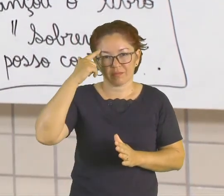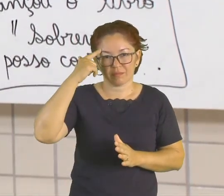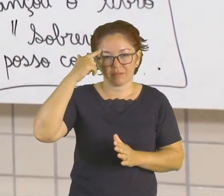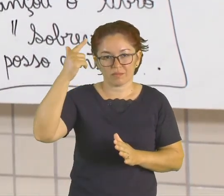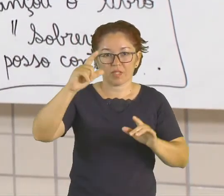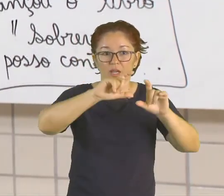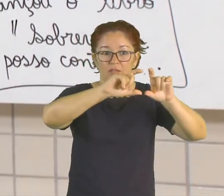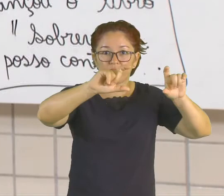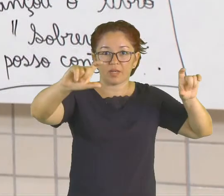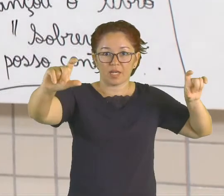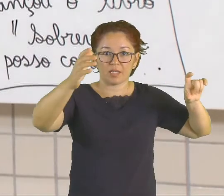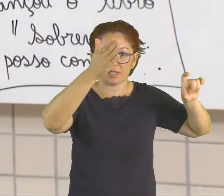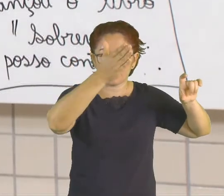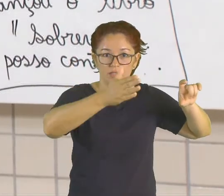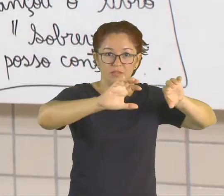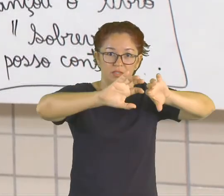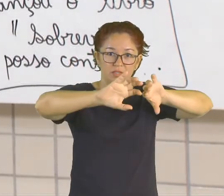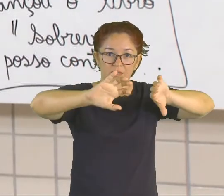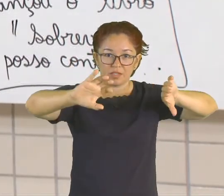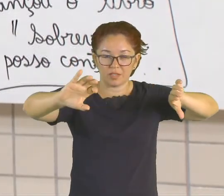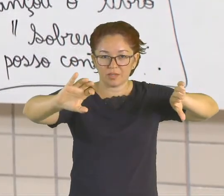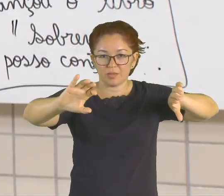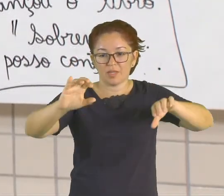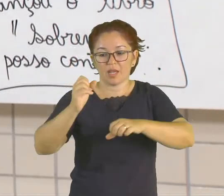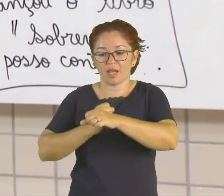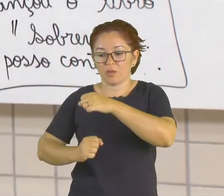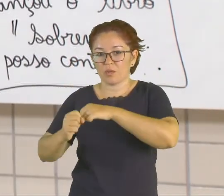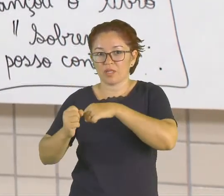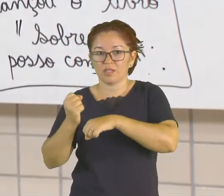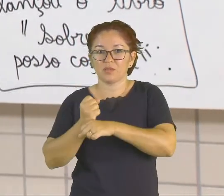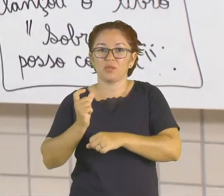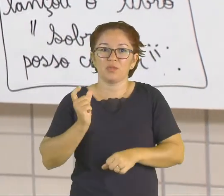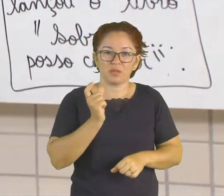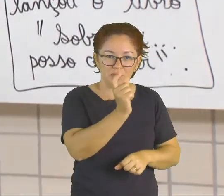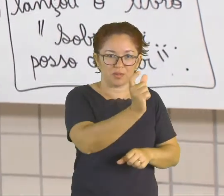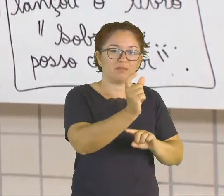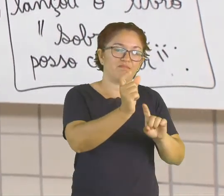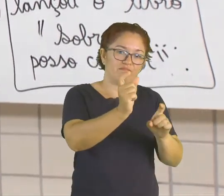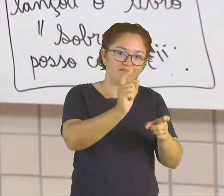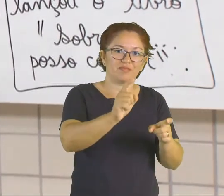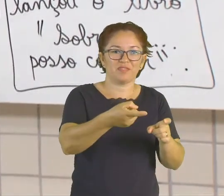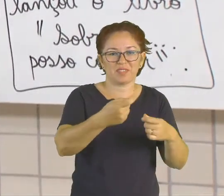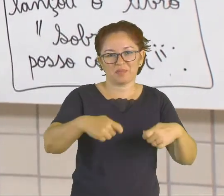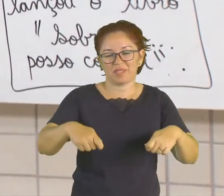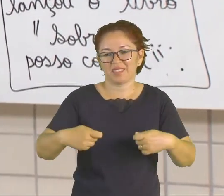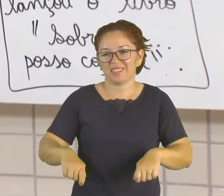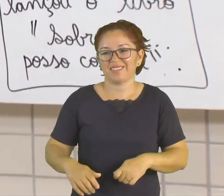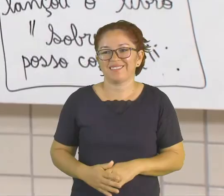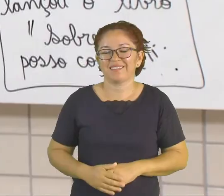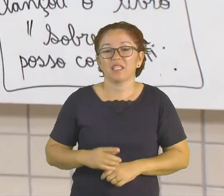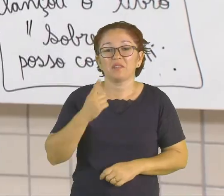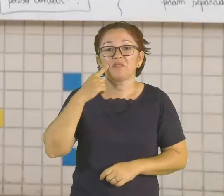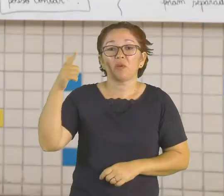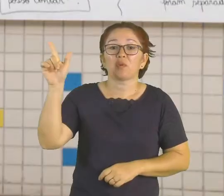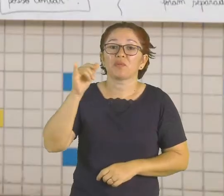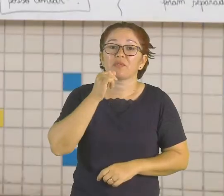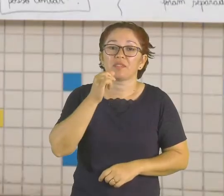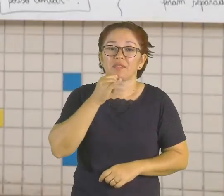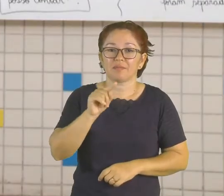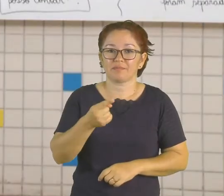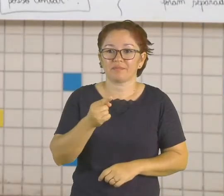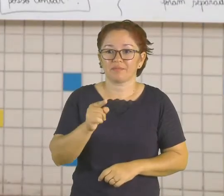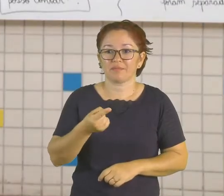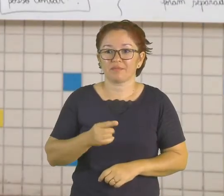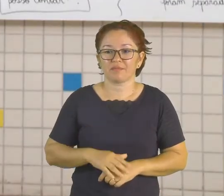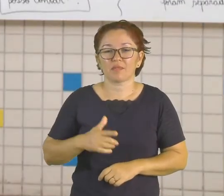no início, então tem que ser entre vírgulas, certo? Vamos ver outras regrinhas de vírgula aqui? Então, a outra